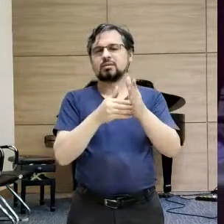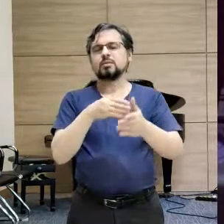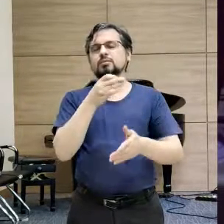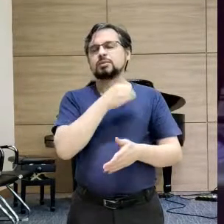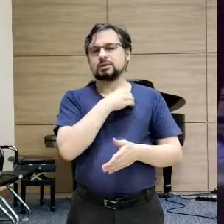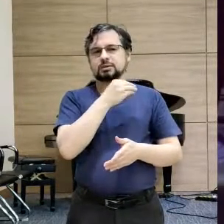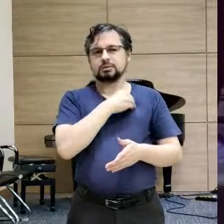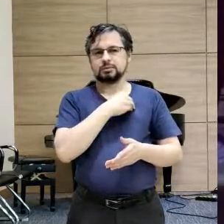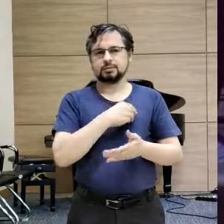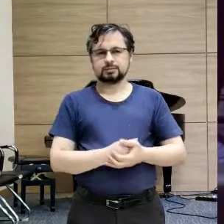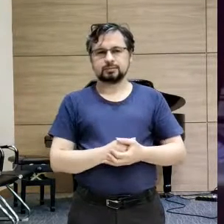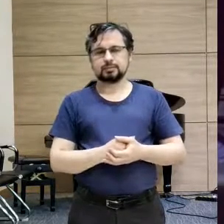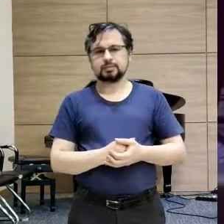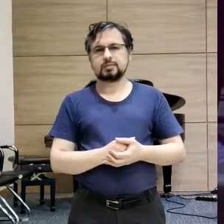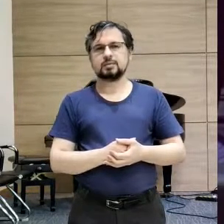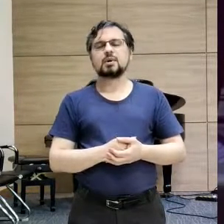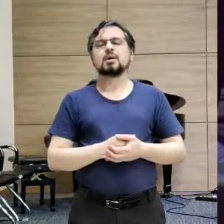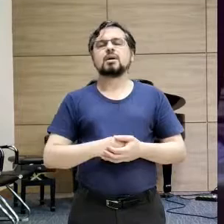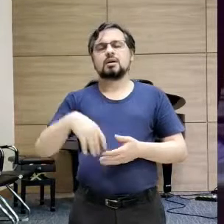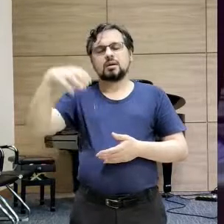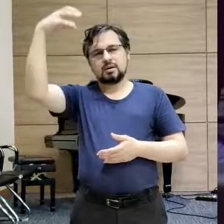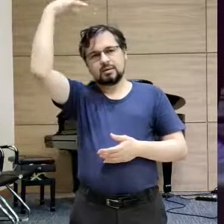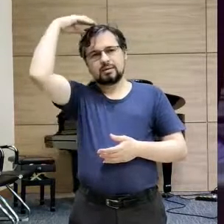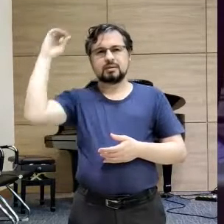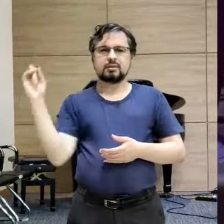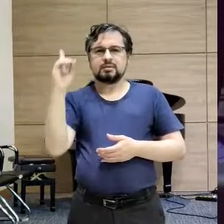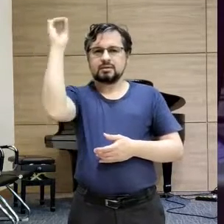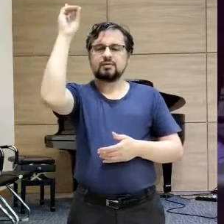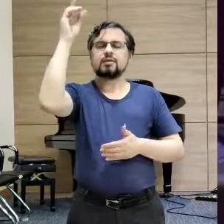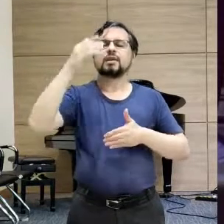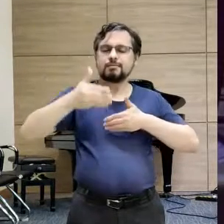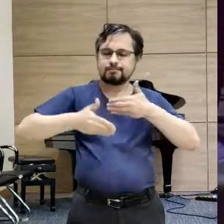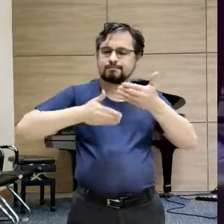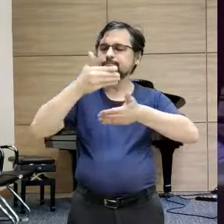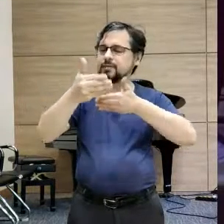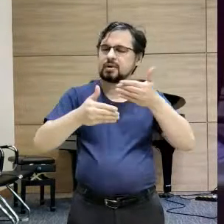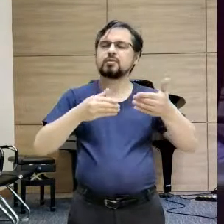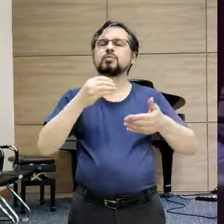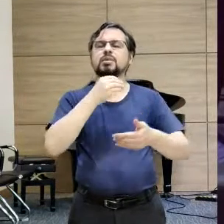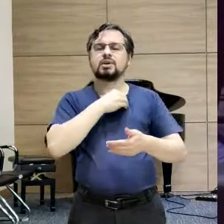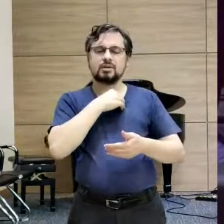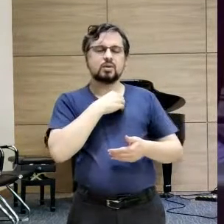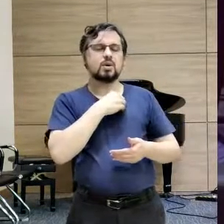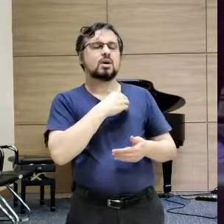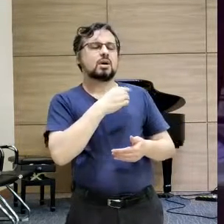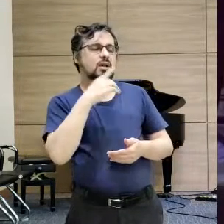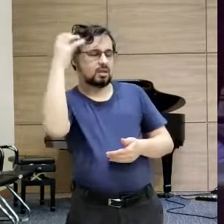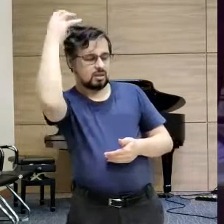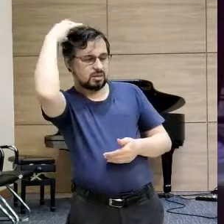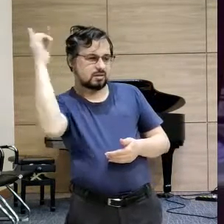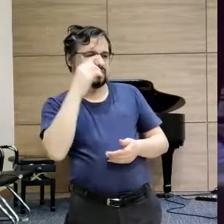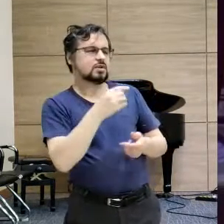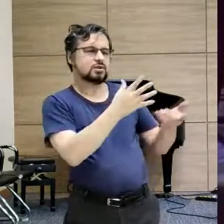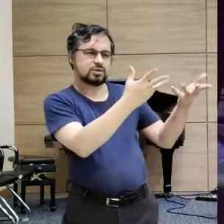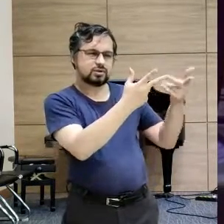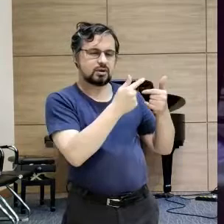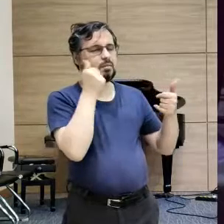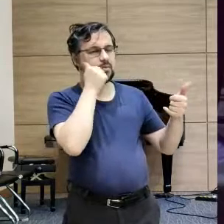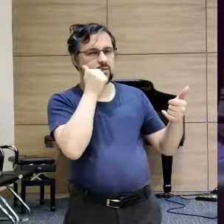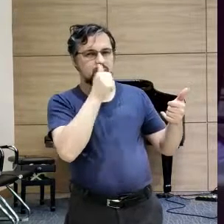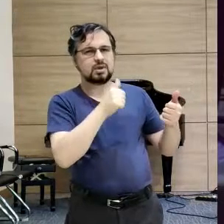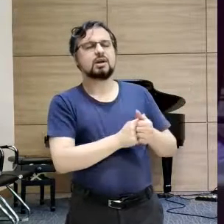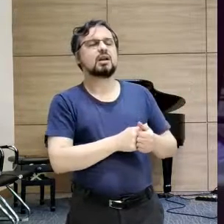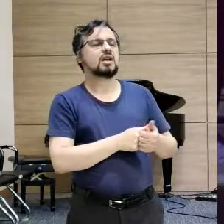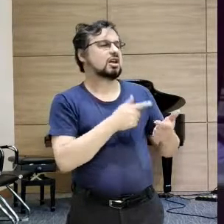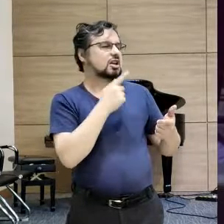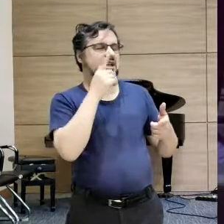ao pecado. Ele vai caminhar por pecado, e aí ele chama aquela mulher. Ele não está interessado se aquela mulher tem marido ou não,